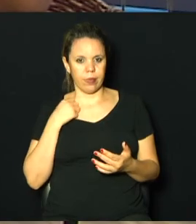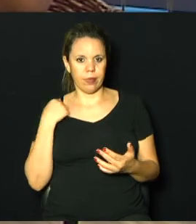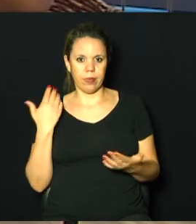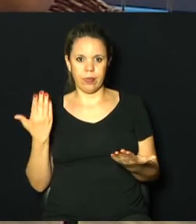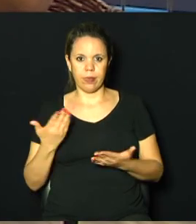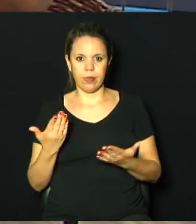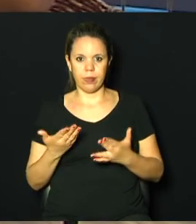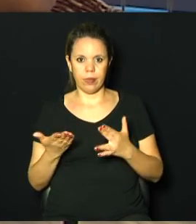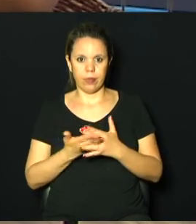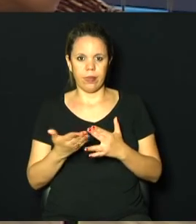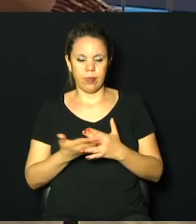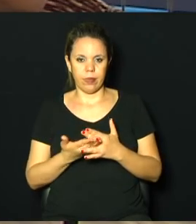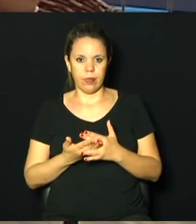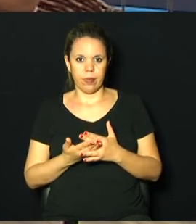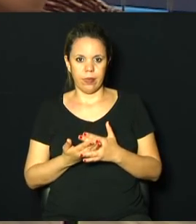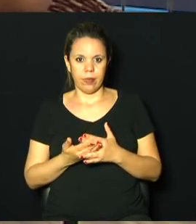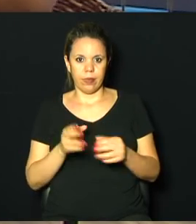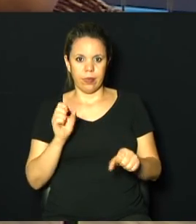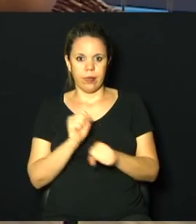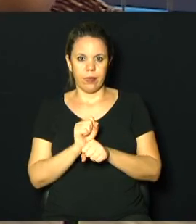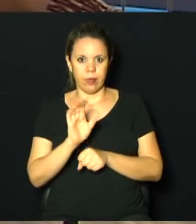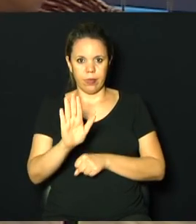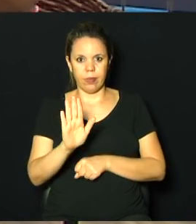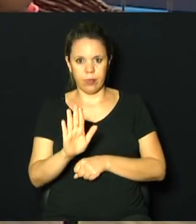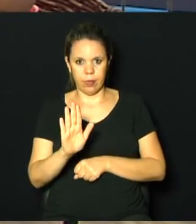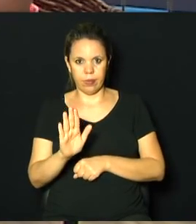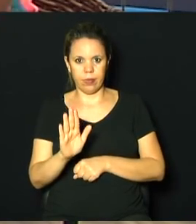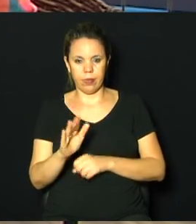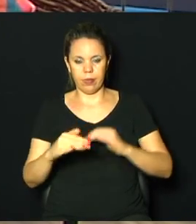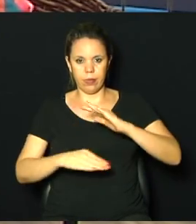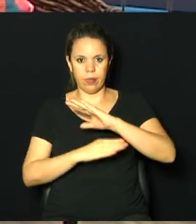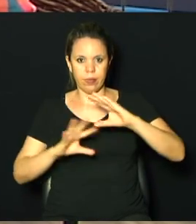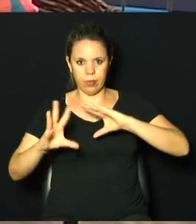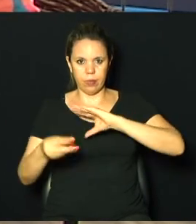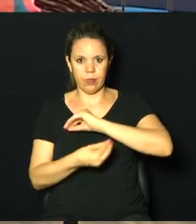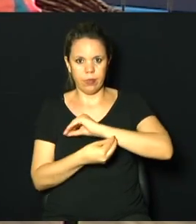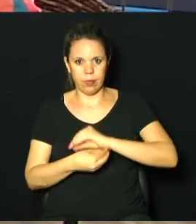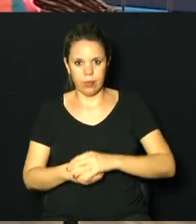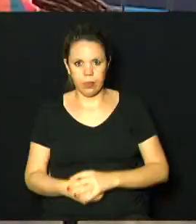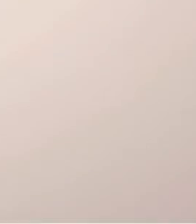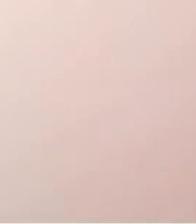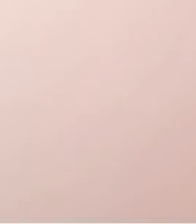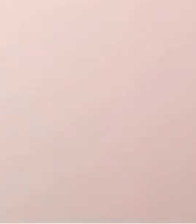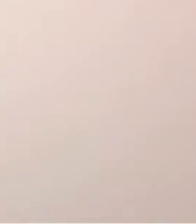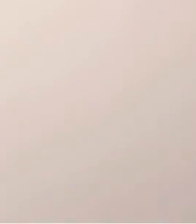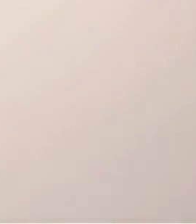agora a gente vai por um intervalo e você não sai daqui, porque o Câmara Total volta já já.